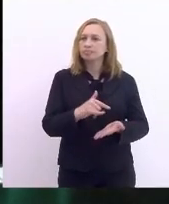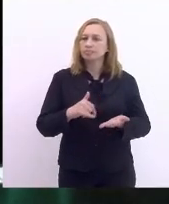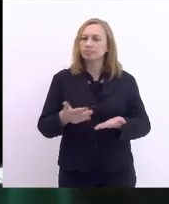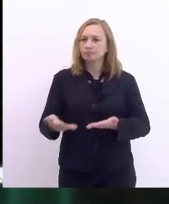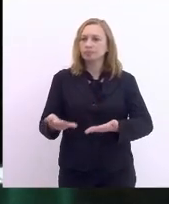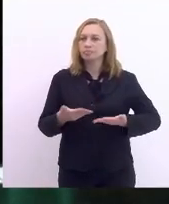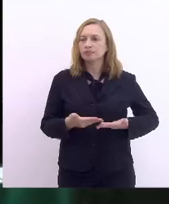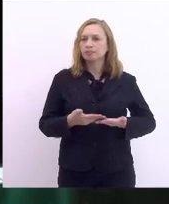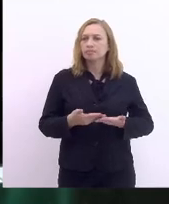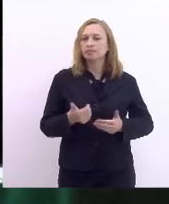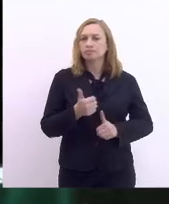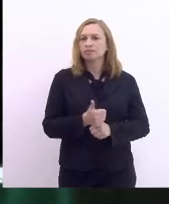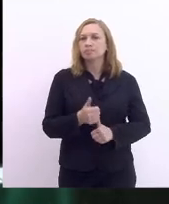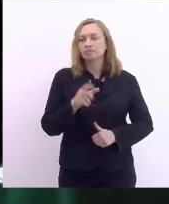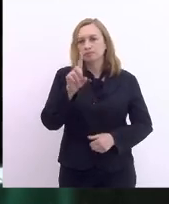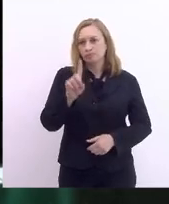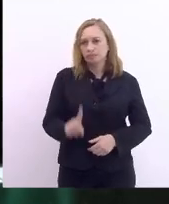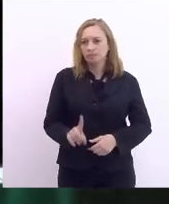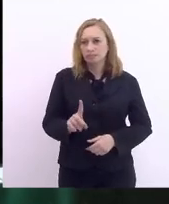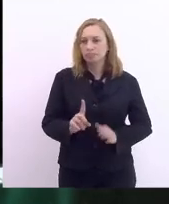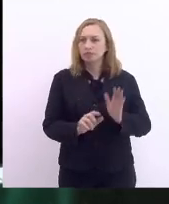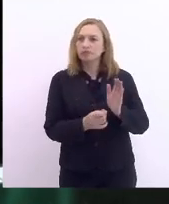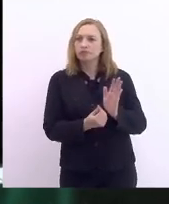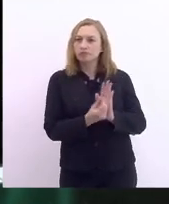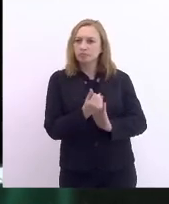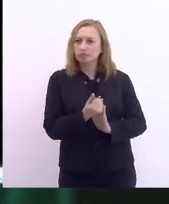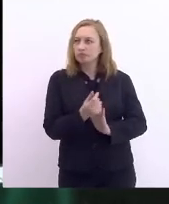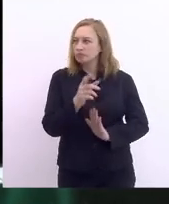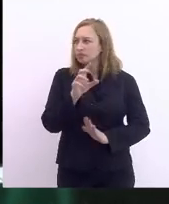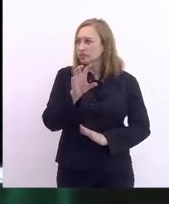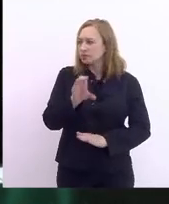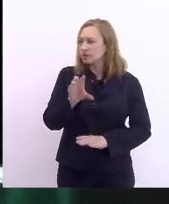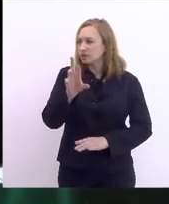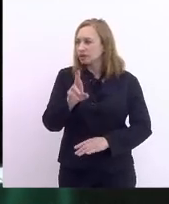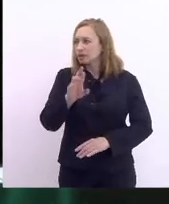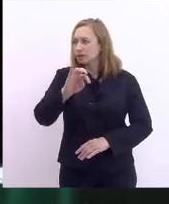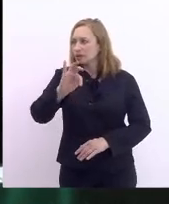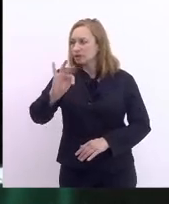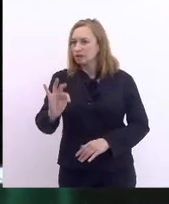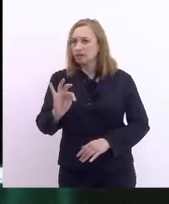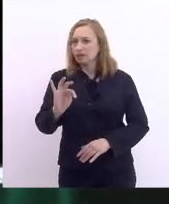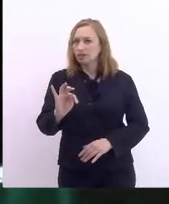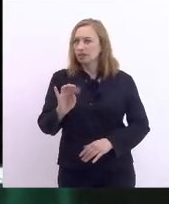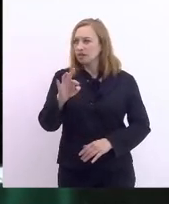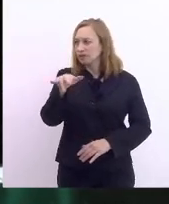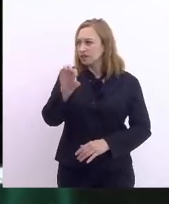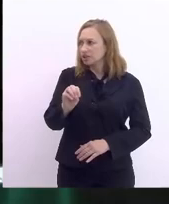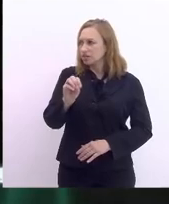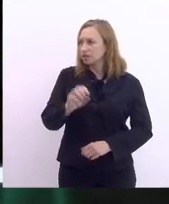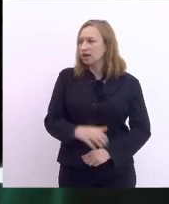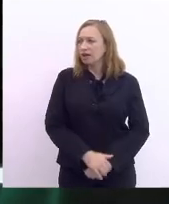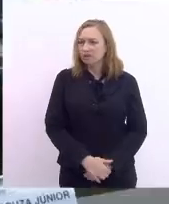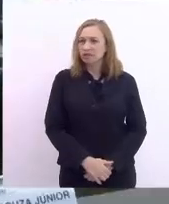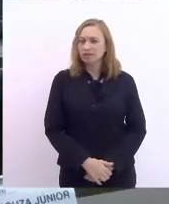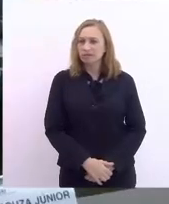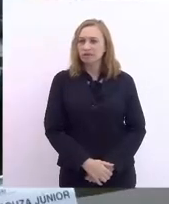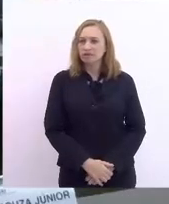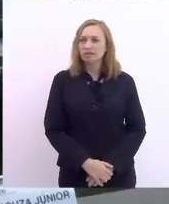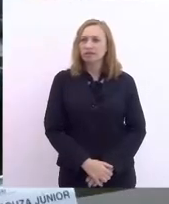o diretor financeiro eleito do crp-rj Francisco Viana Balbino e